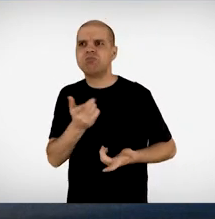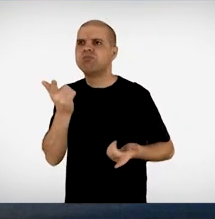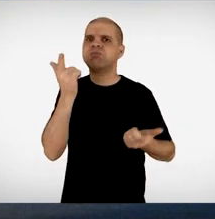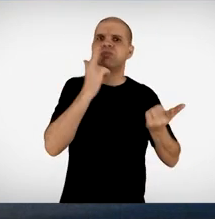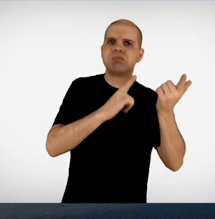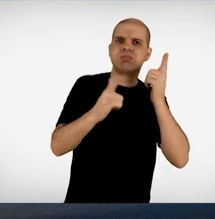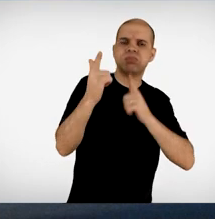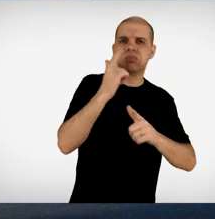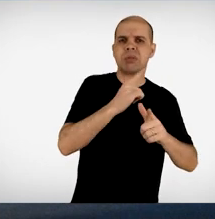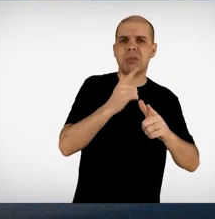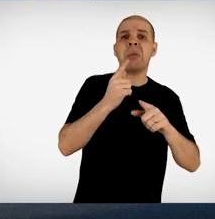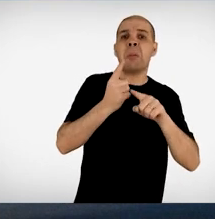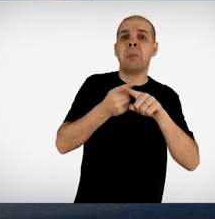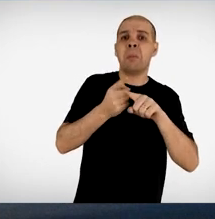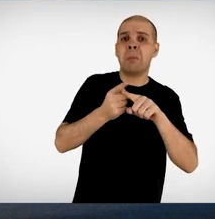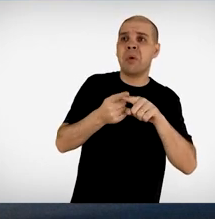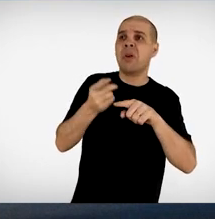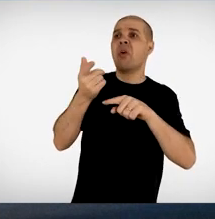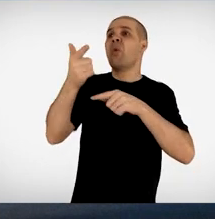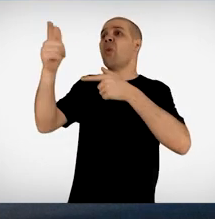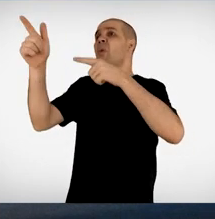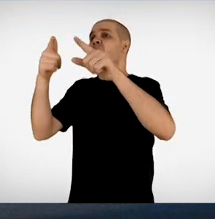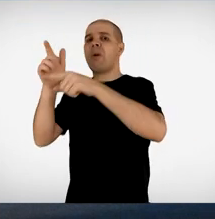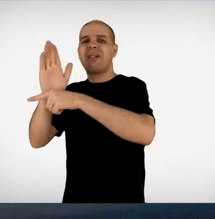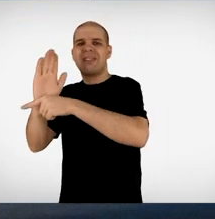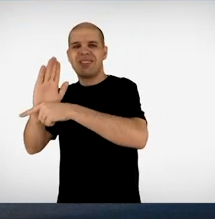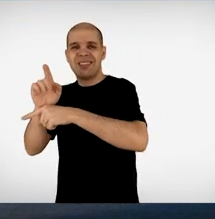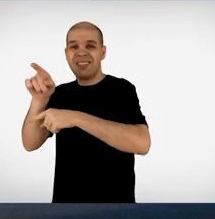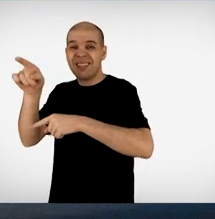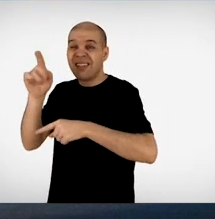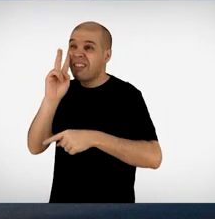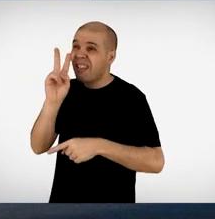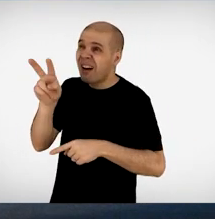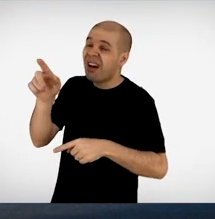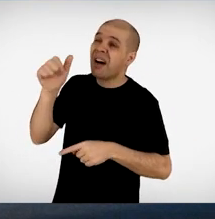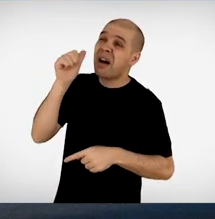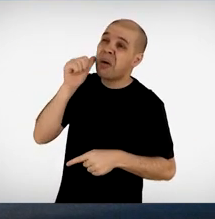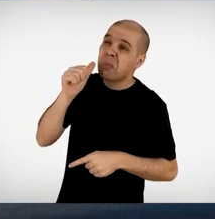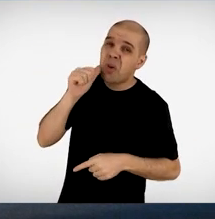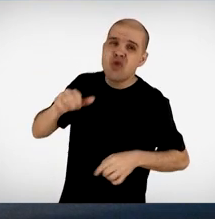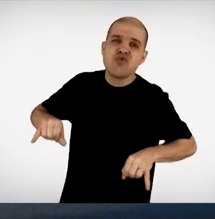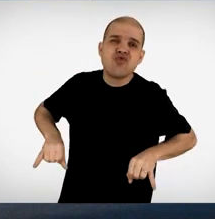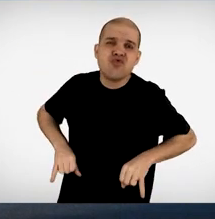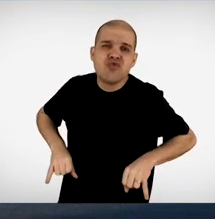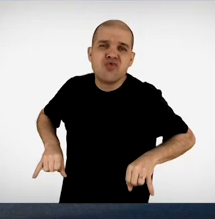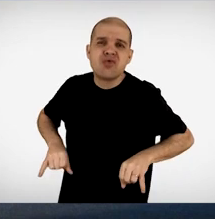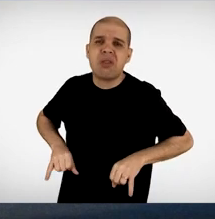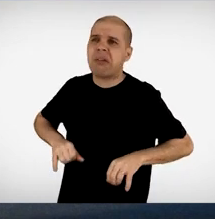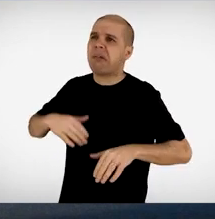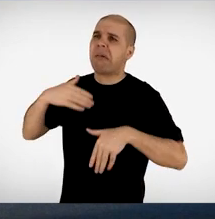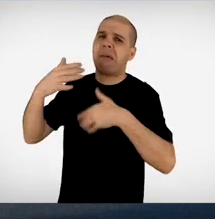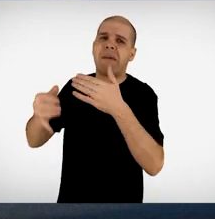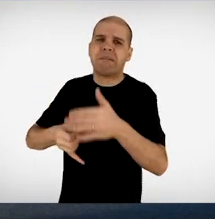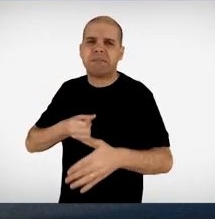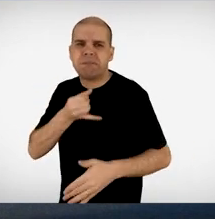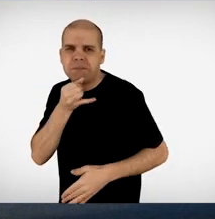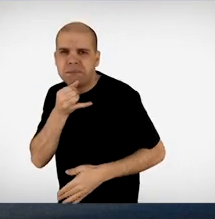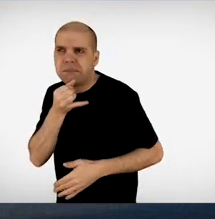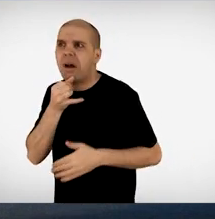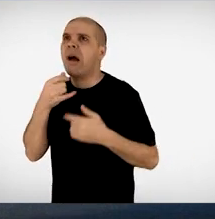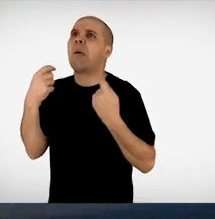é a sofredora, é o homem que abandonou, é o quanto a mulher... E é uma mulher que está ali curtindo a vida e que, às